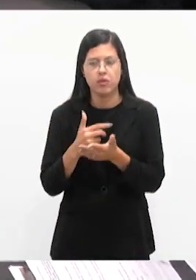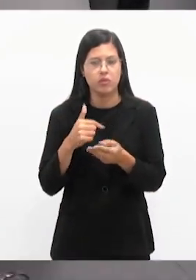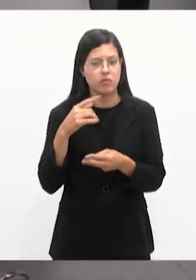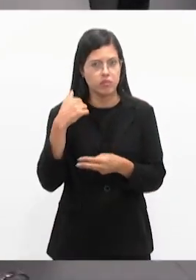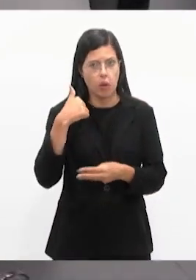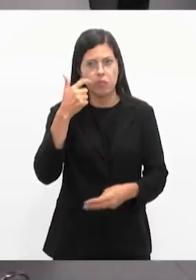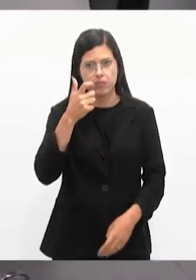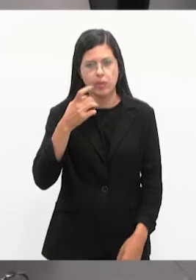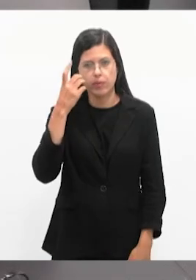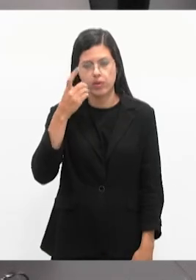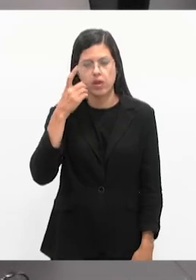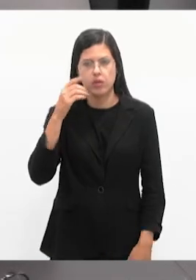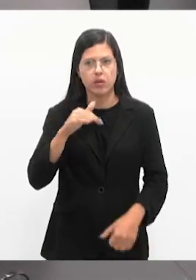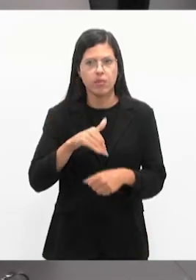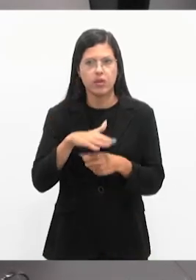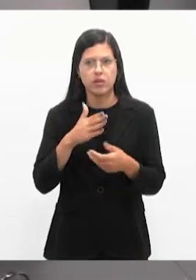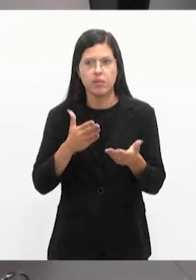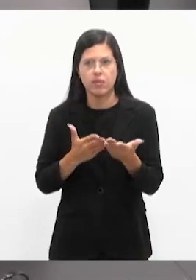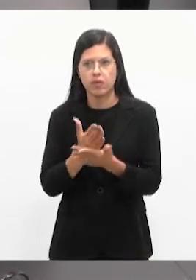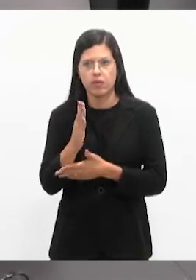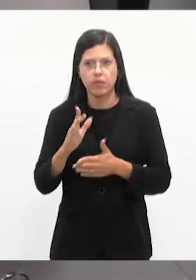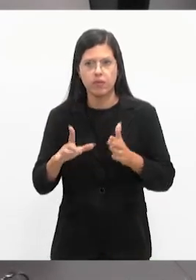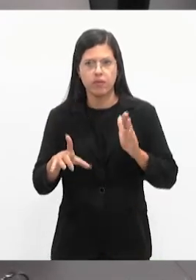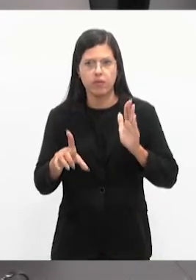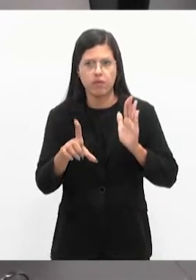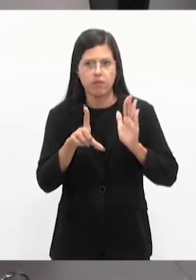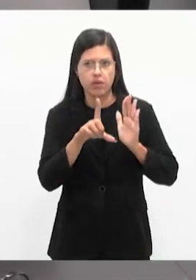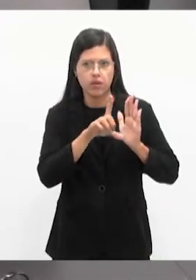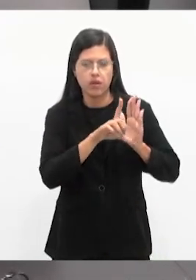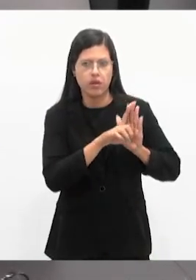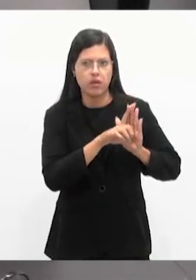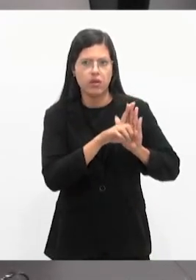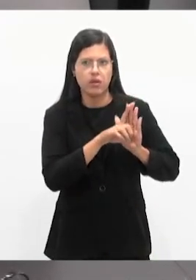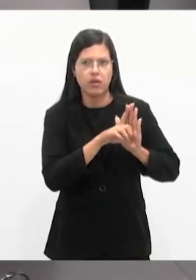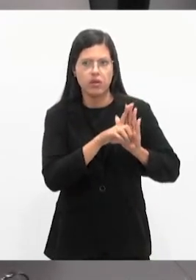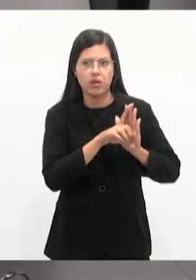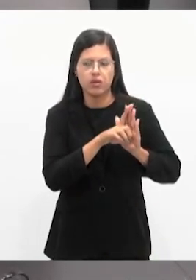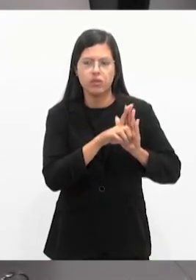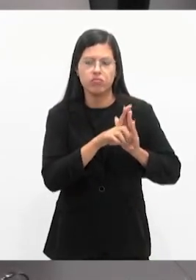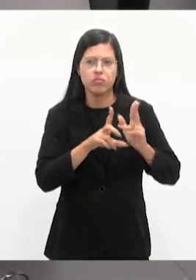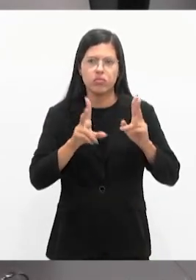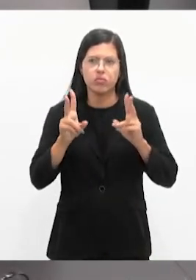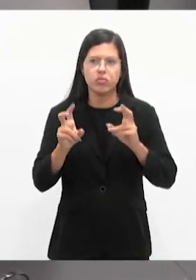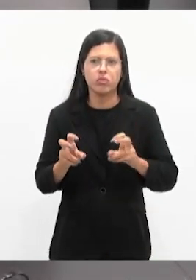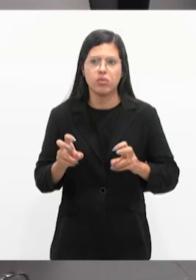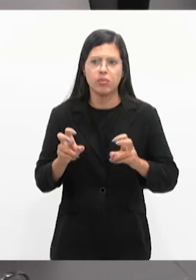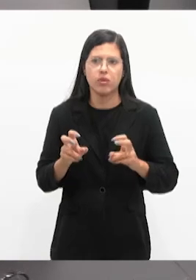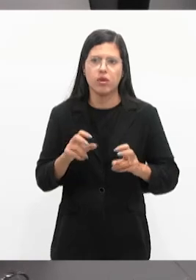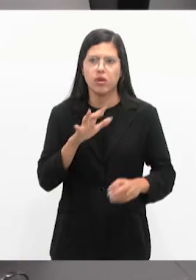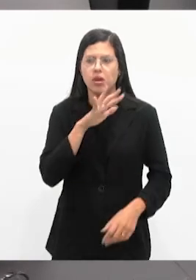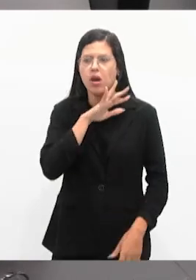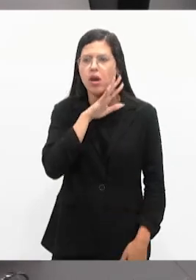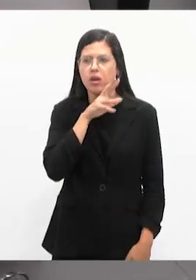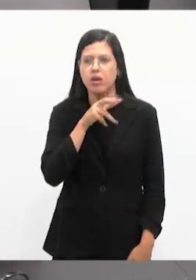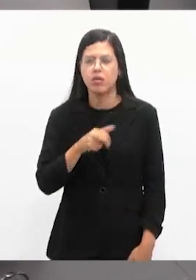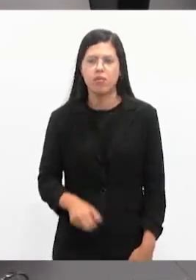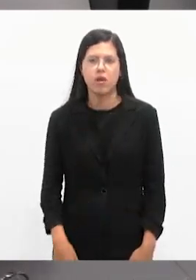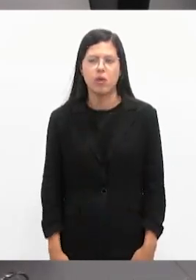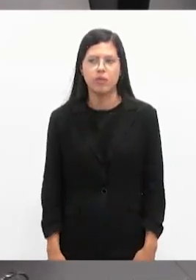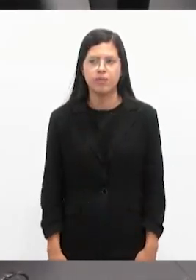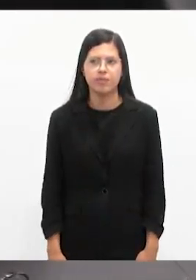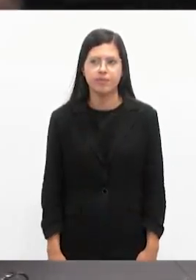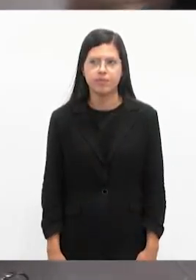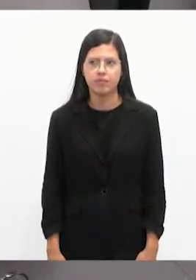nessa casa leis durante aquela legislatura sobre o tema animal. Muito embora não seja